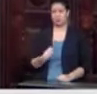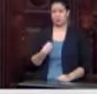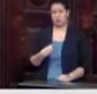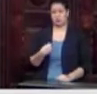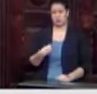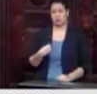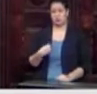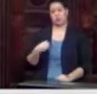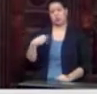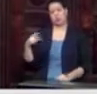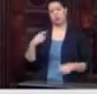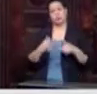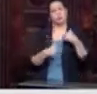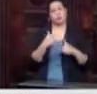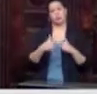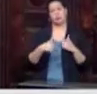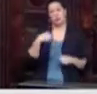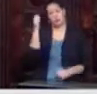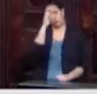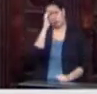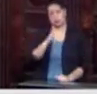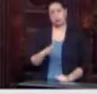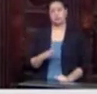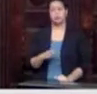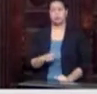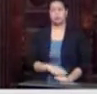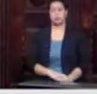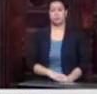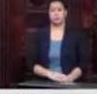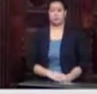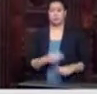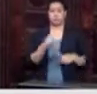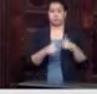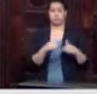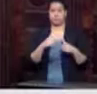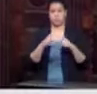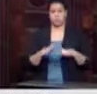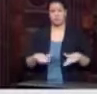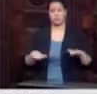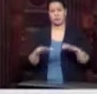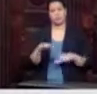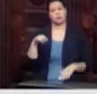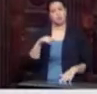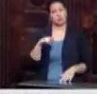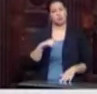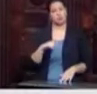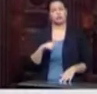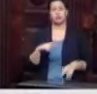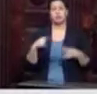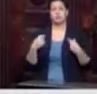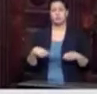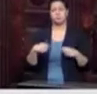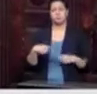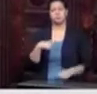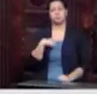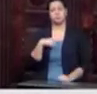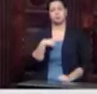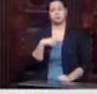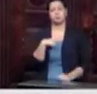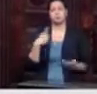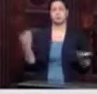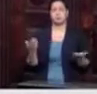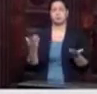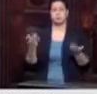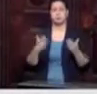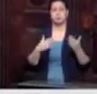dos trabalhadores no Brasil. Os trabalhadores vão passar a ter a possibilidade cada